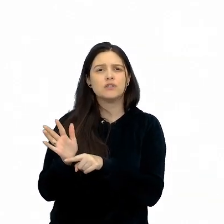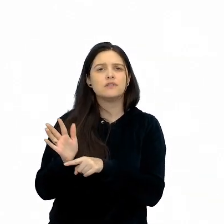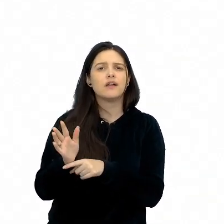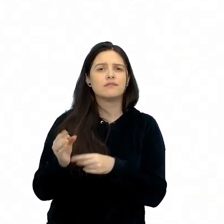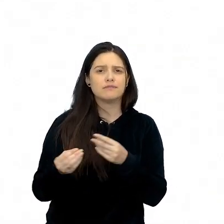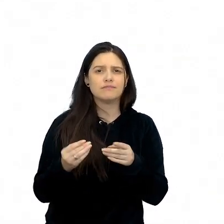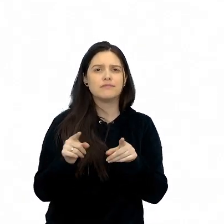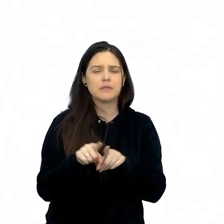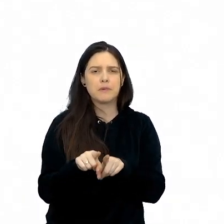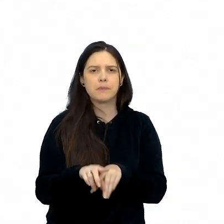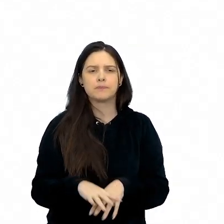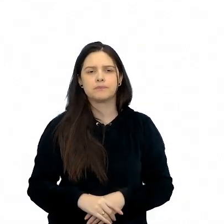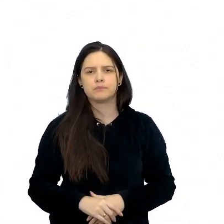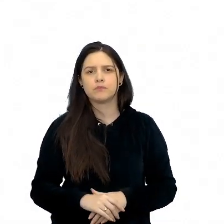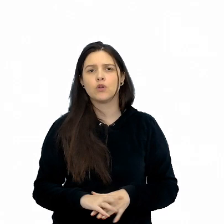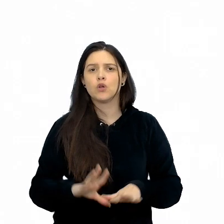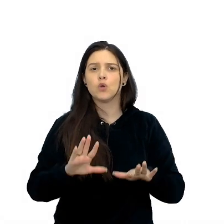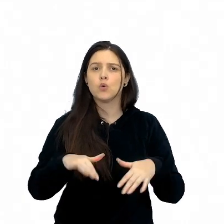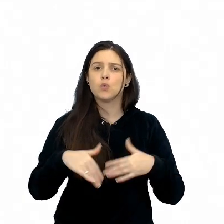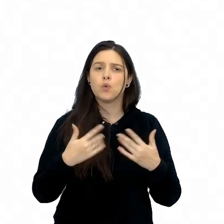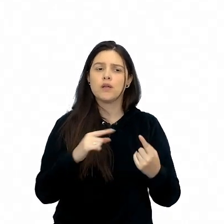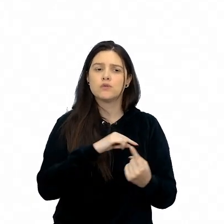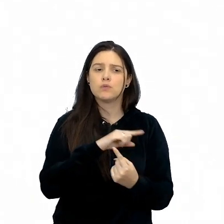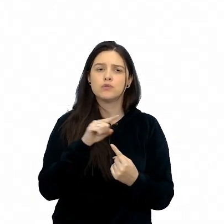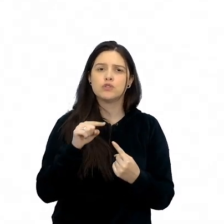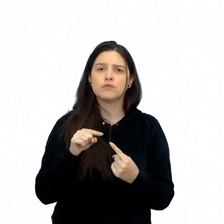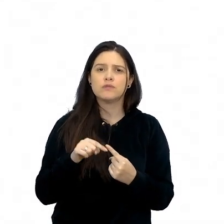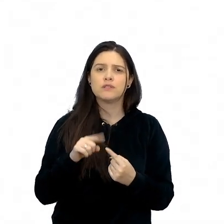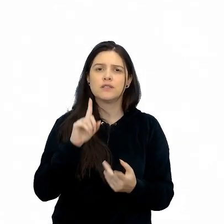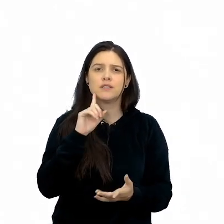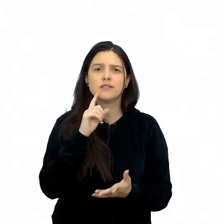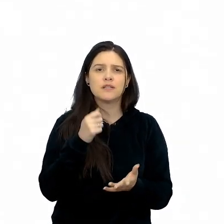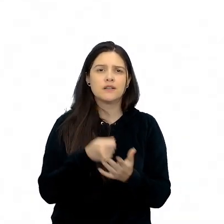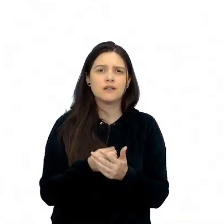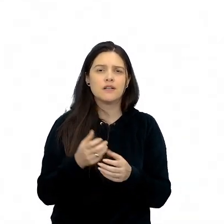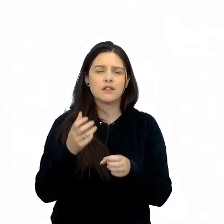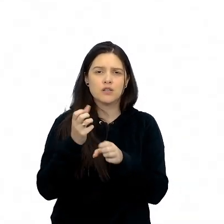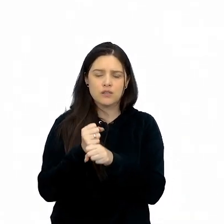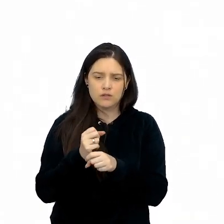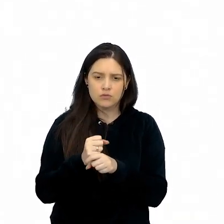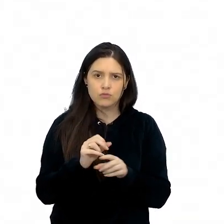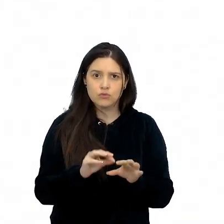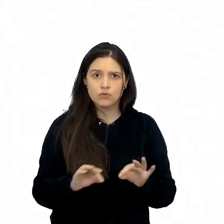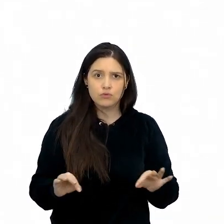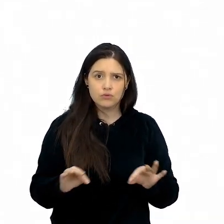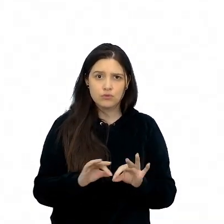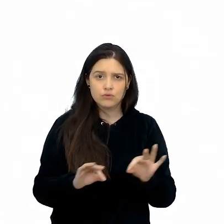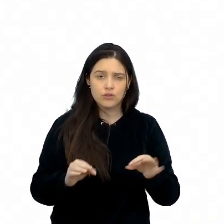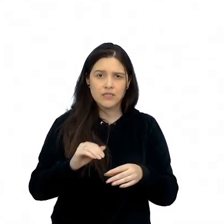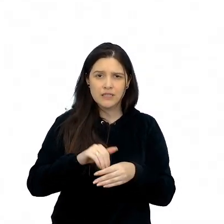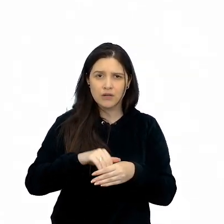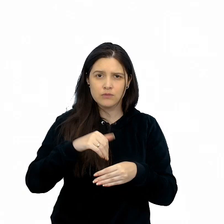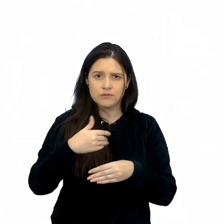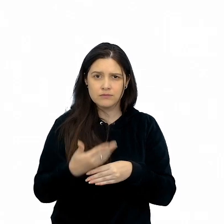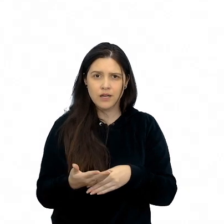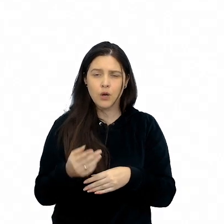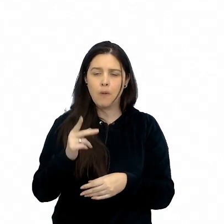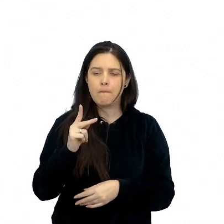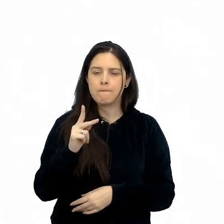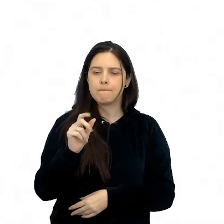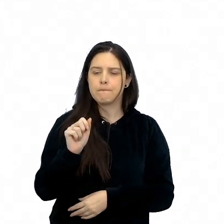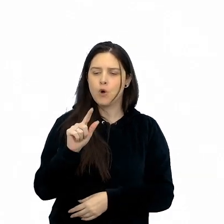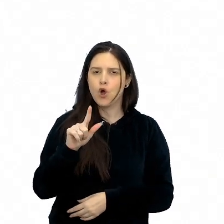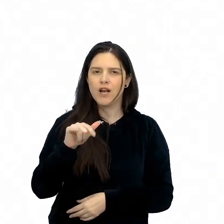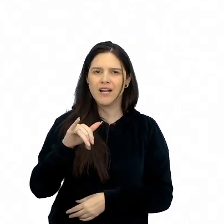resolver. Então, quais são os objetivos? Determinar que a soma das medidas dos ângulos internos de um polígono tenha em vista